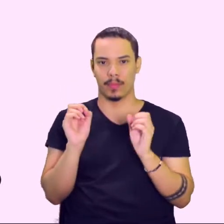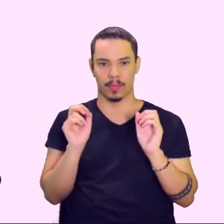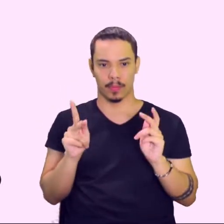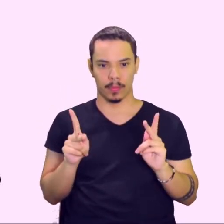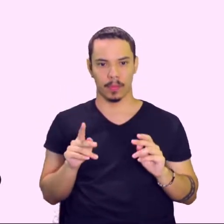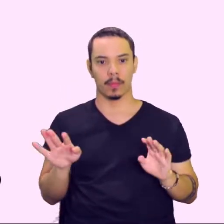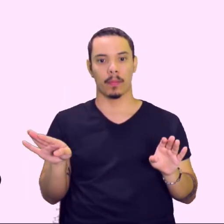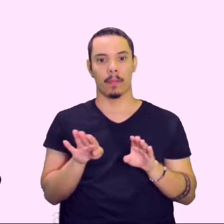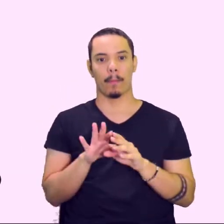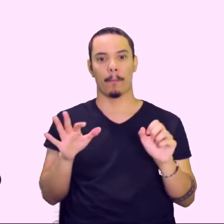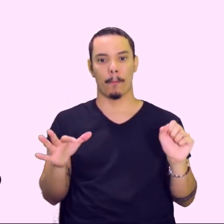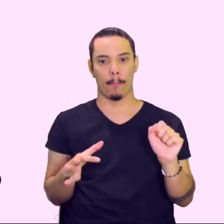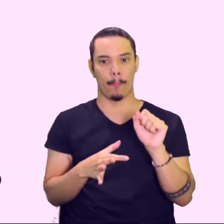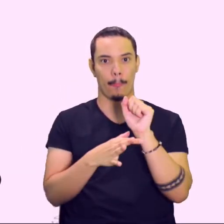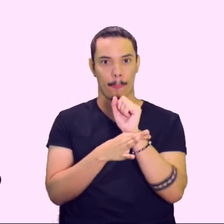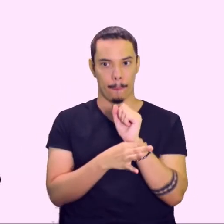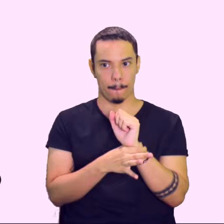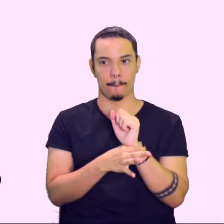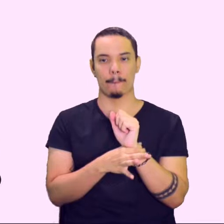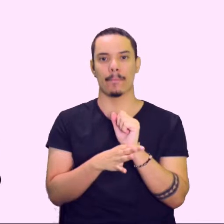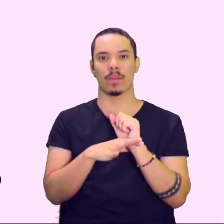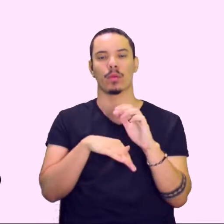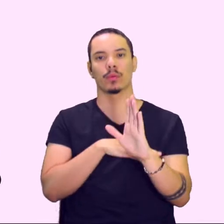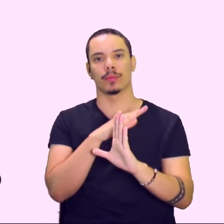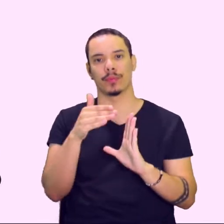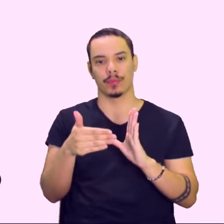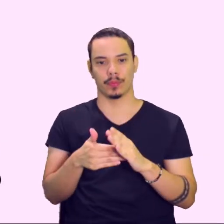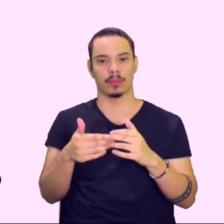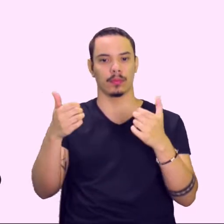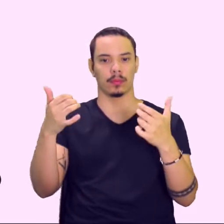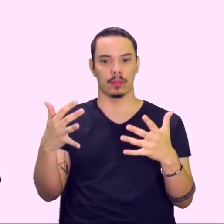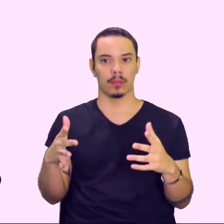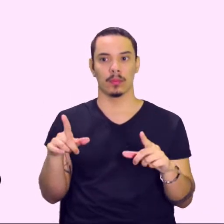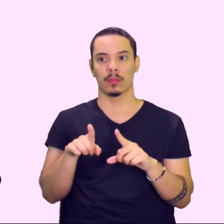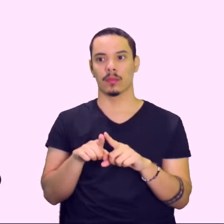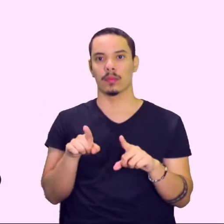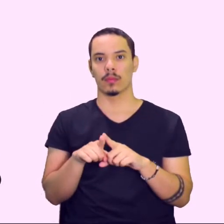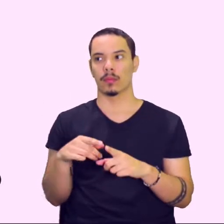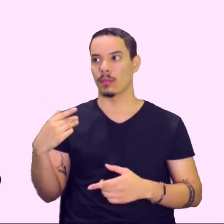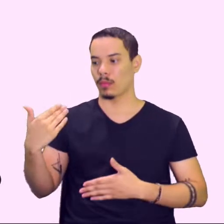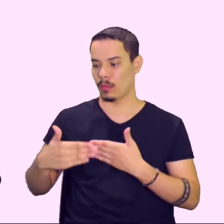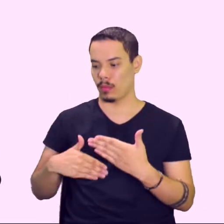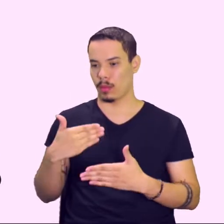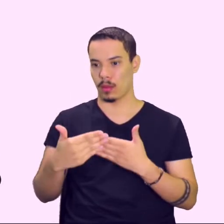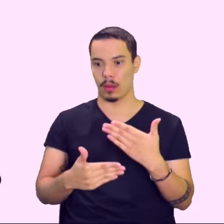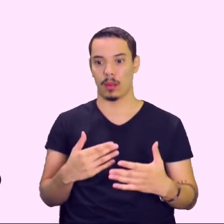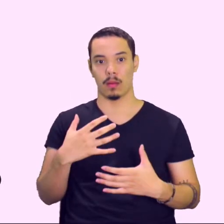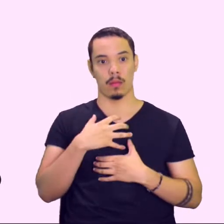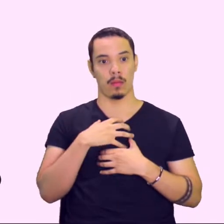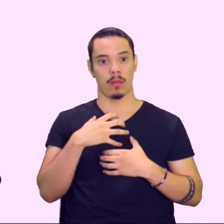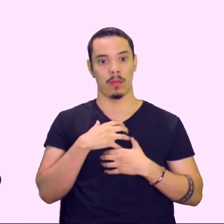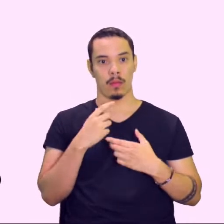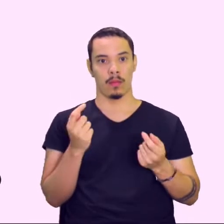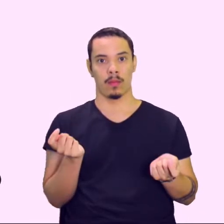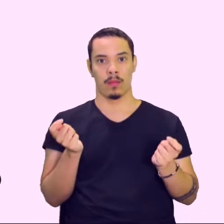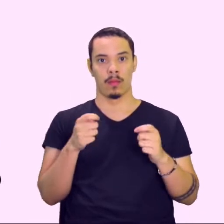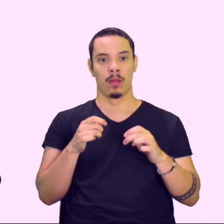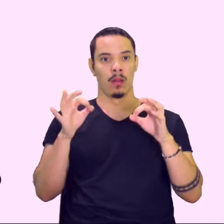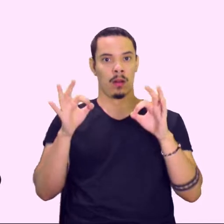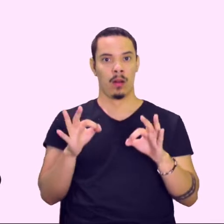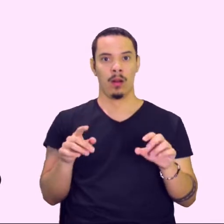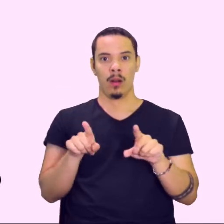Garantir a perenidade dos recursos ambientais renováveis e dos processos ecológicos de forma socialmente justa